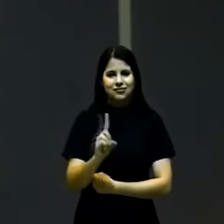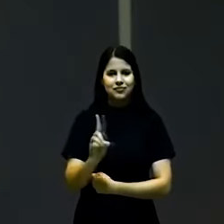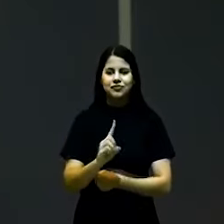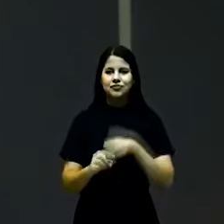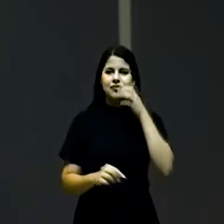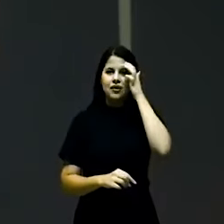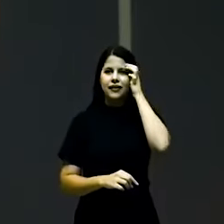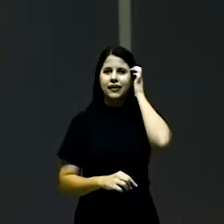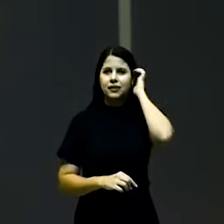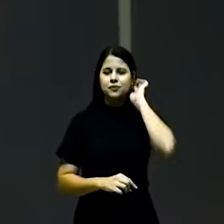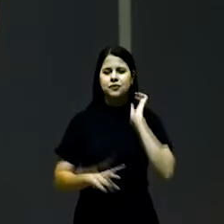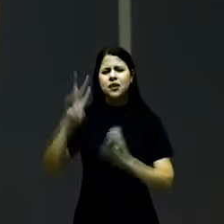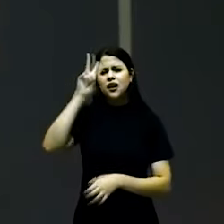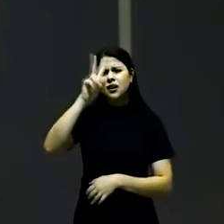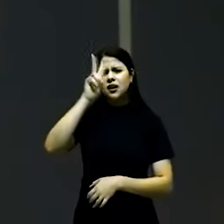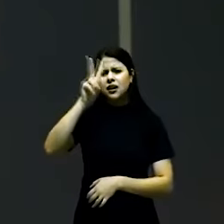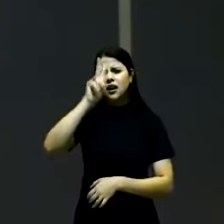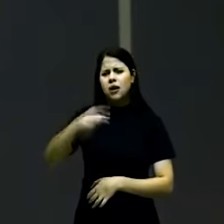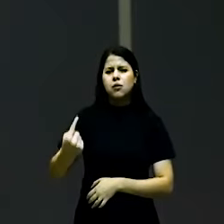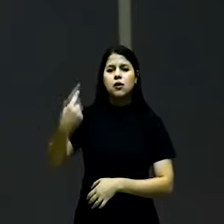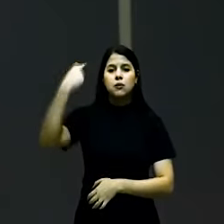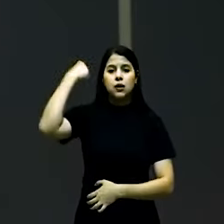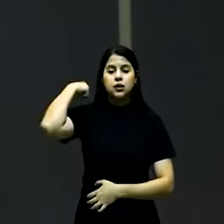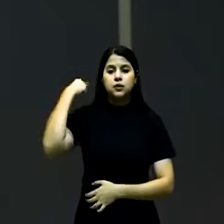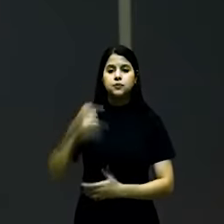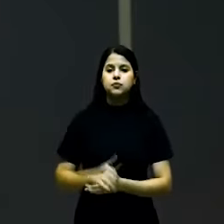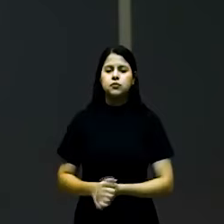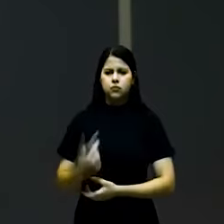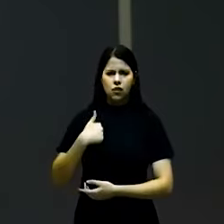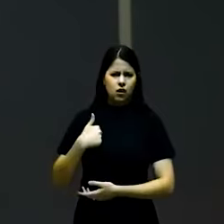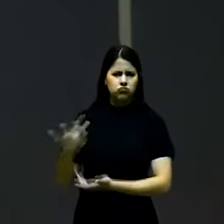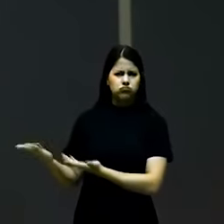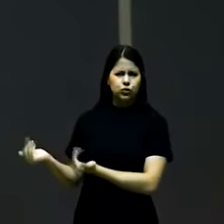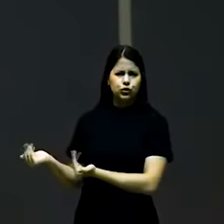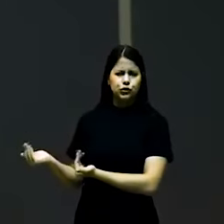eu me recordo quando jovens, na escola,